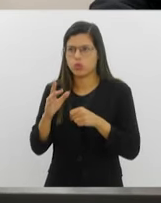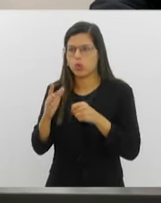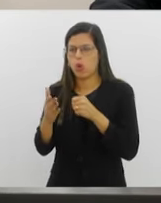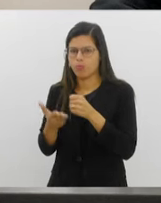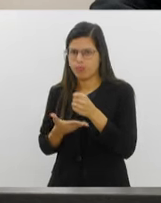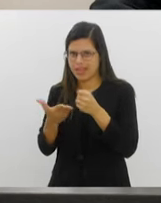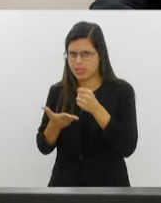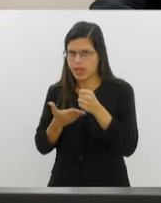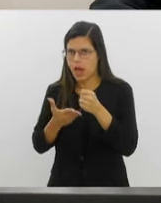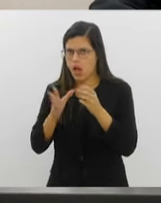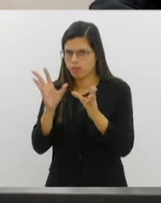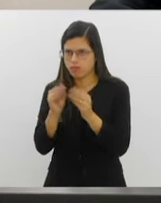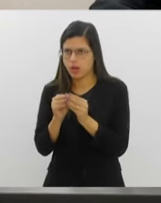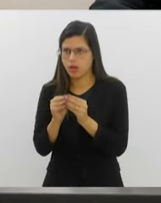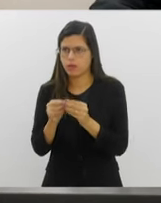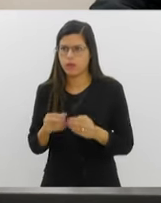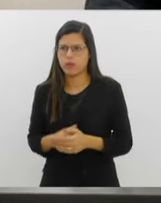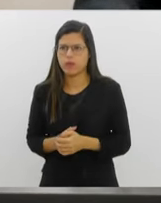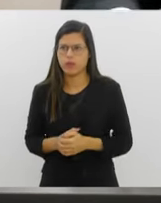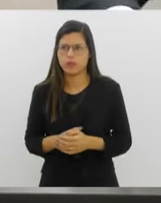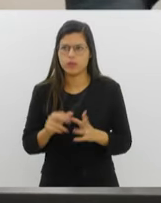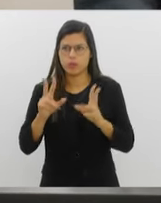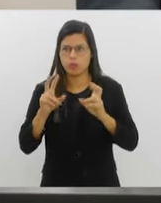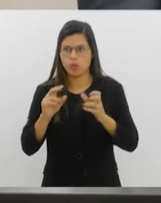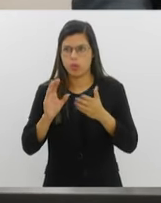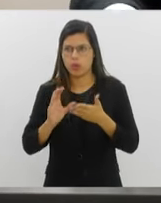aqui. Em primeiro lugar, em relação ao conselho.